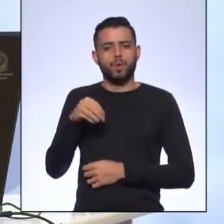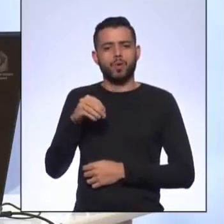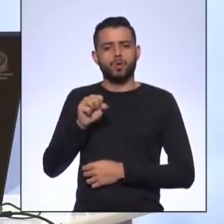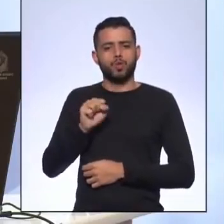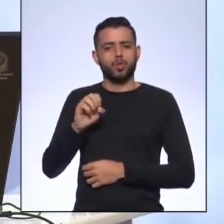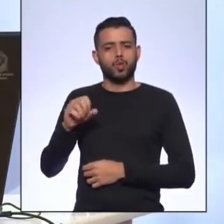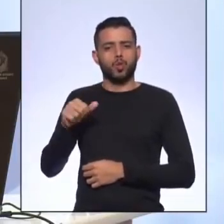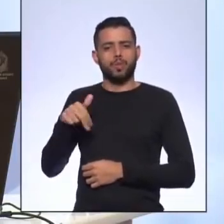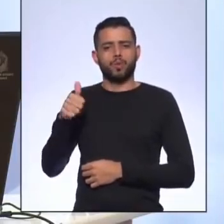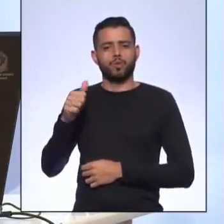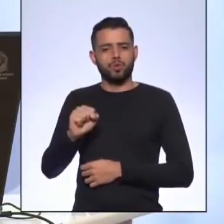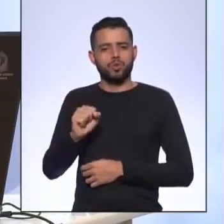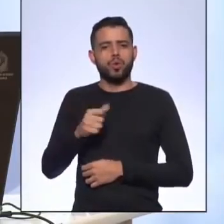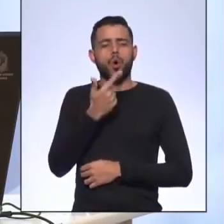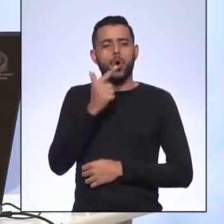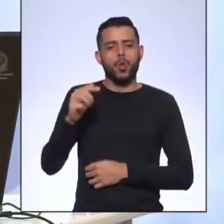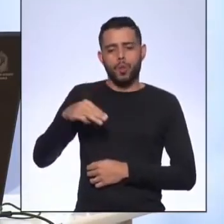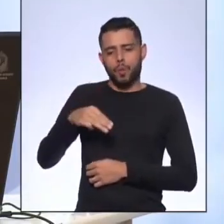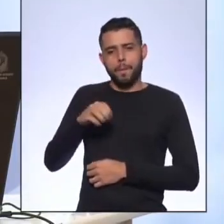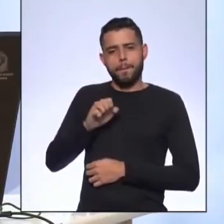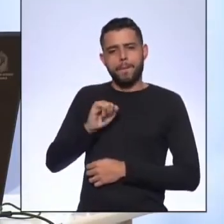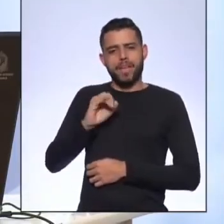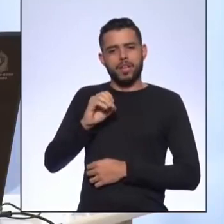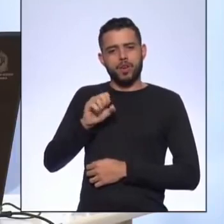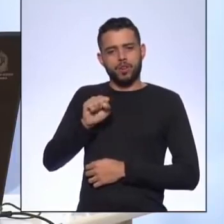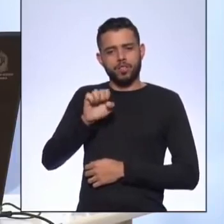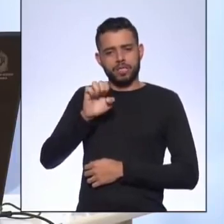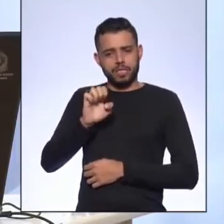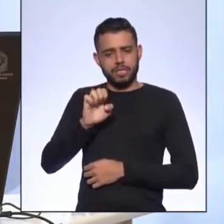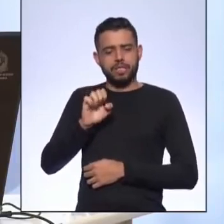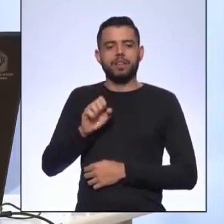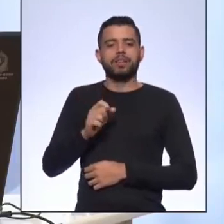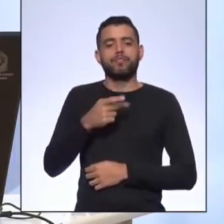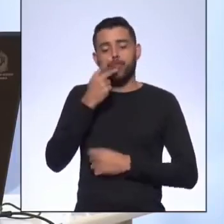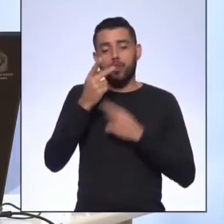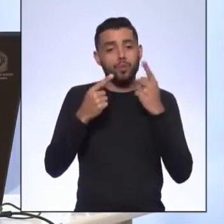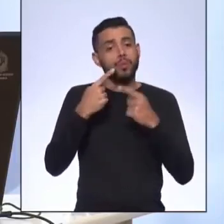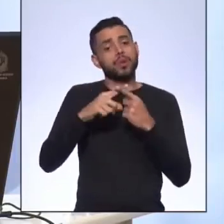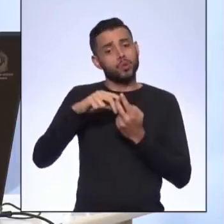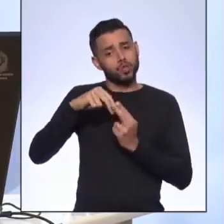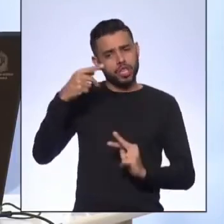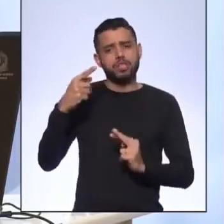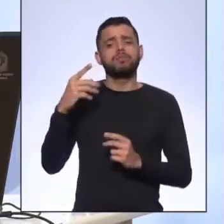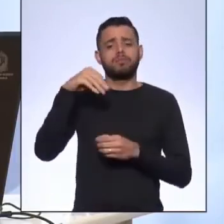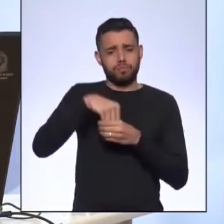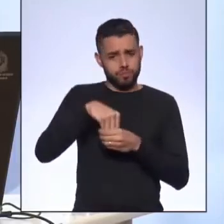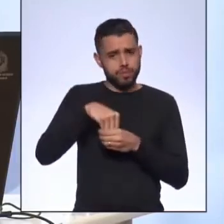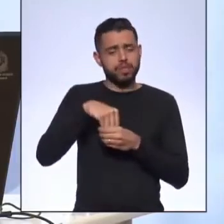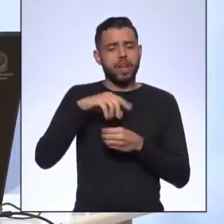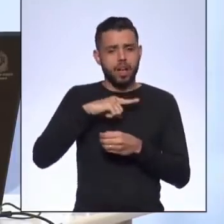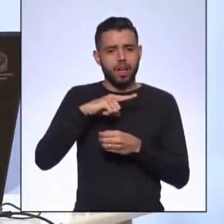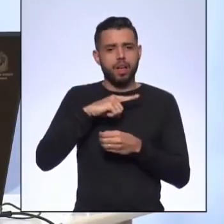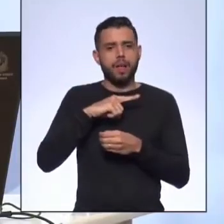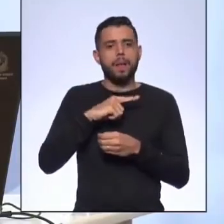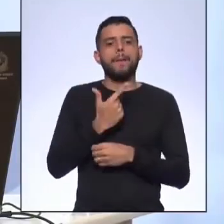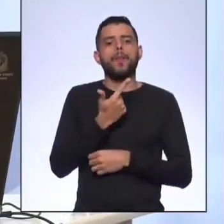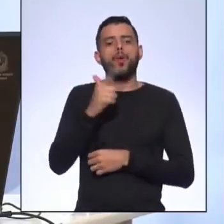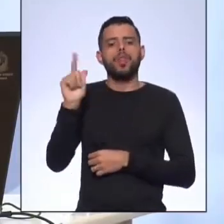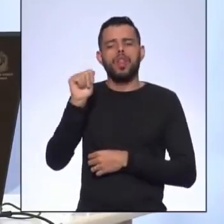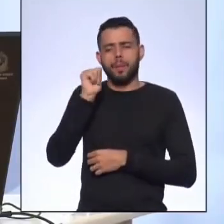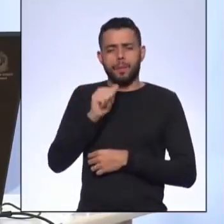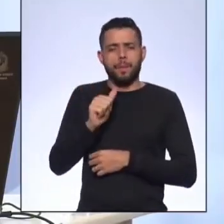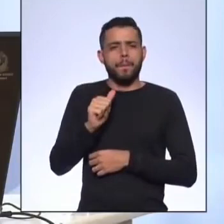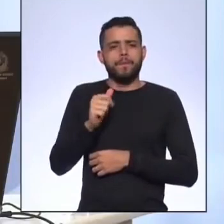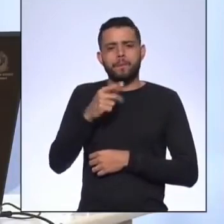da meiose. Beatriz escreveu porque o gene estava presente. Outra Beatriz escreveu porque